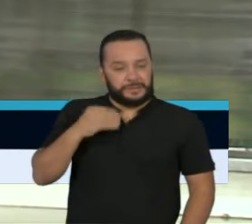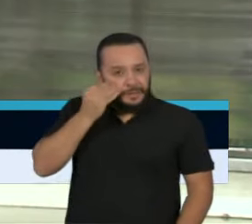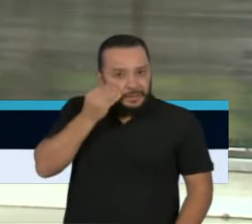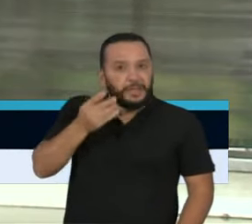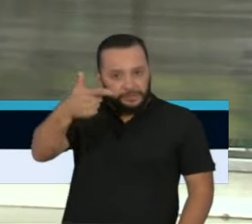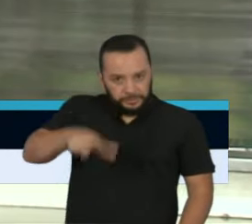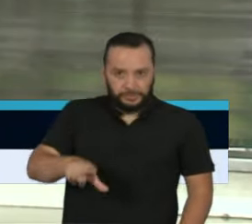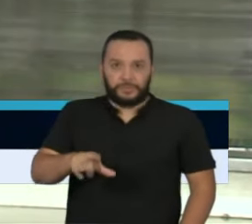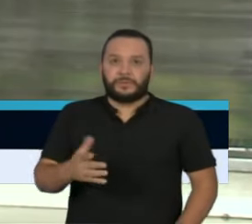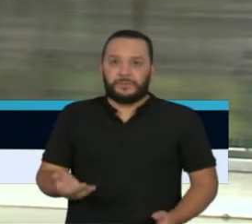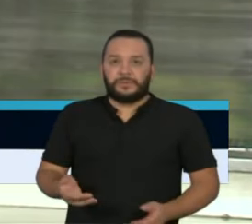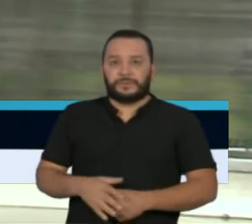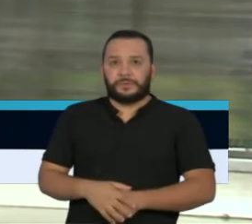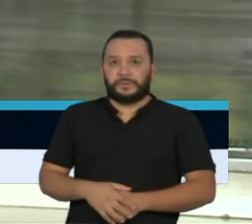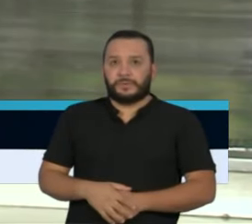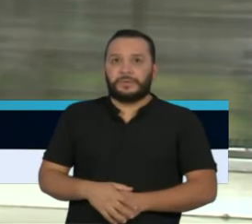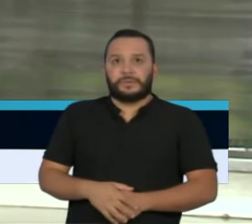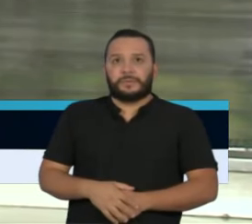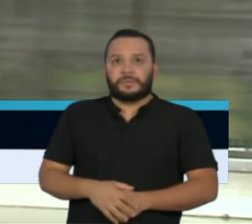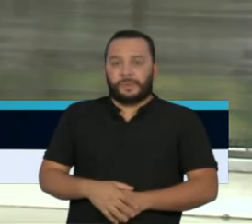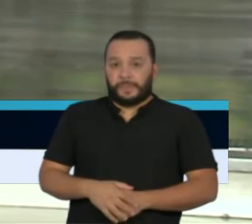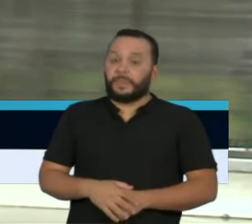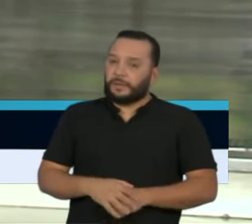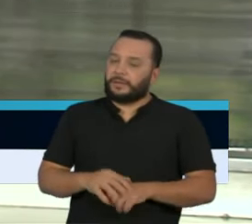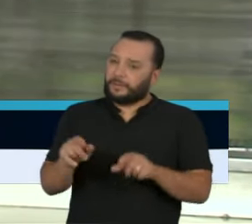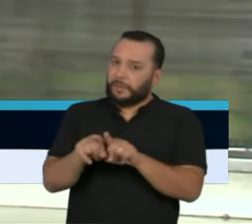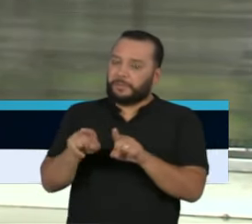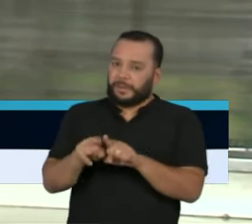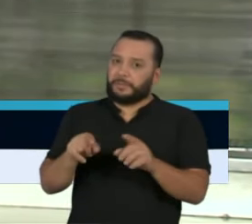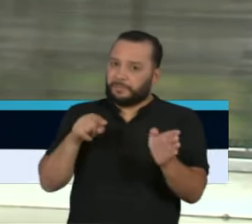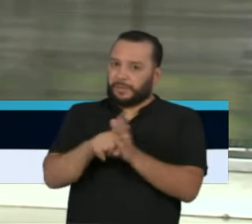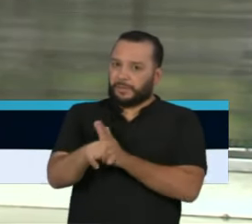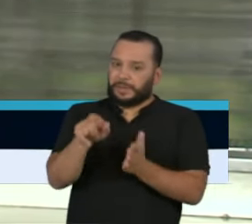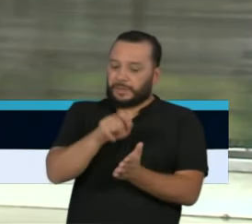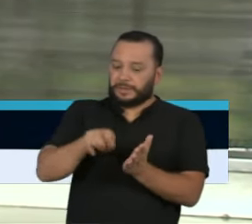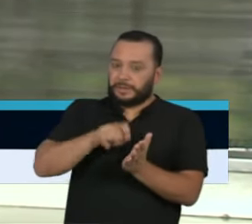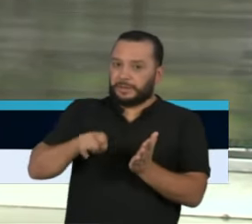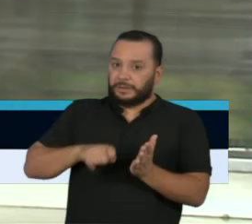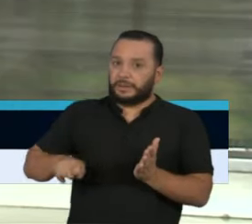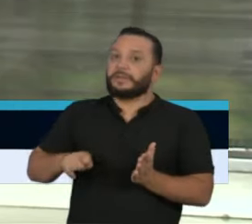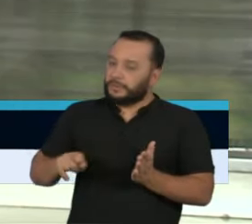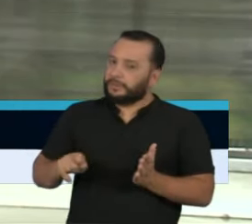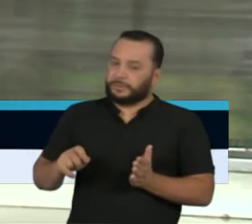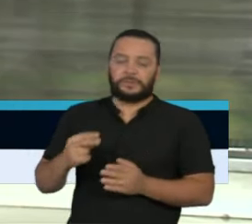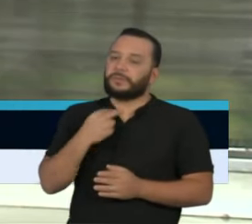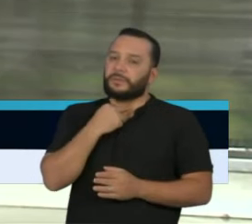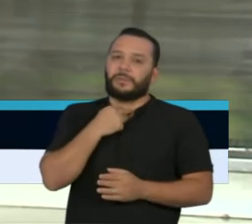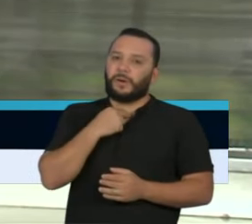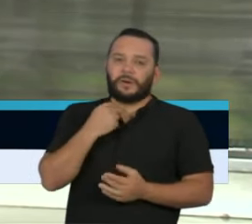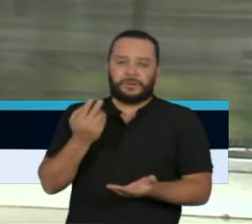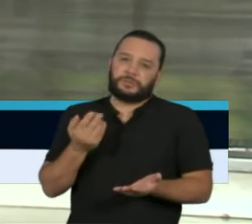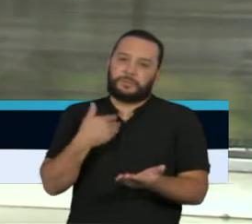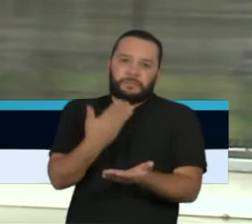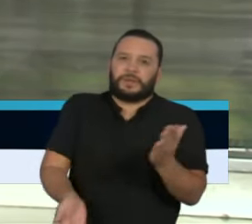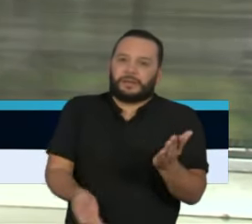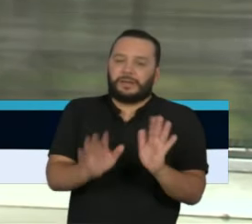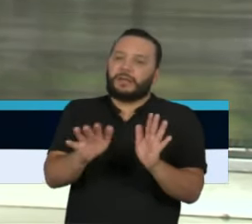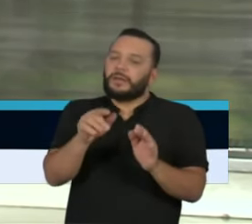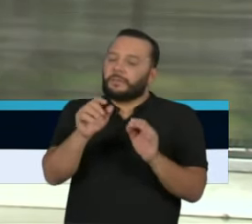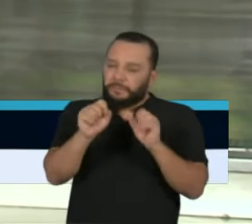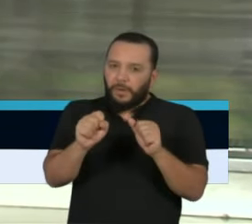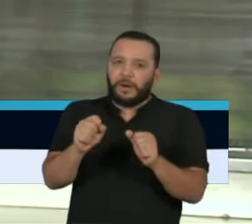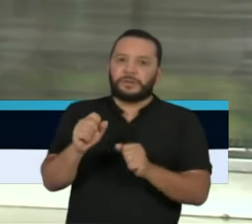uma presencial. Em última instância, pergunta por escrito, para não haver a perda na participação da Rádio Bandeirantes e a Rádio